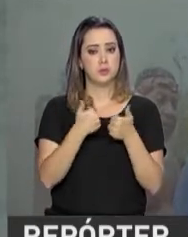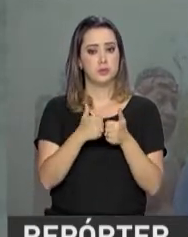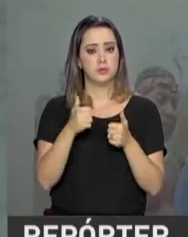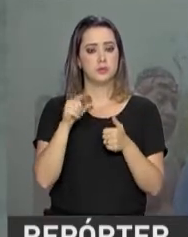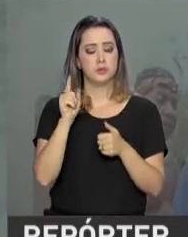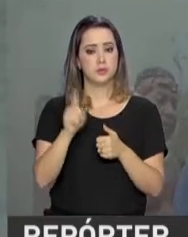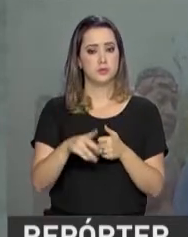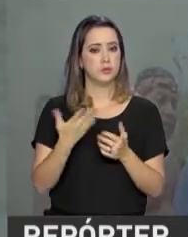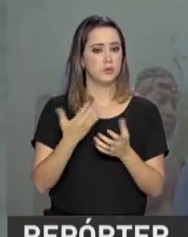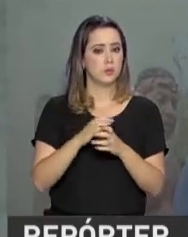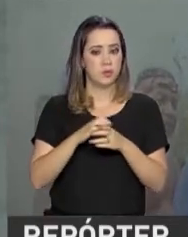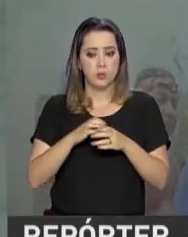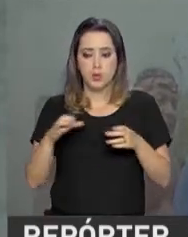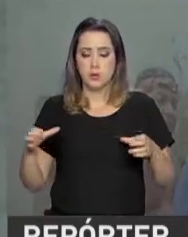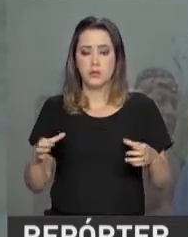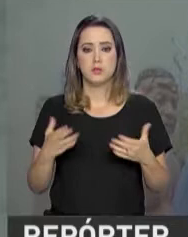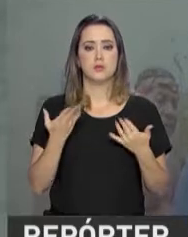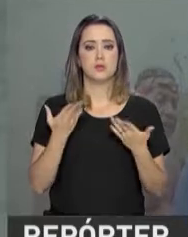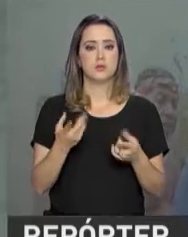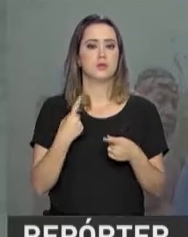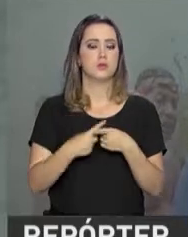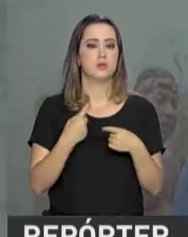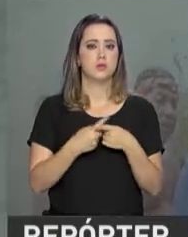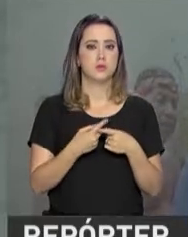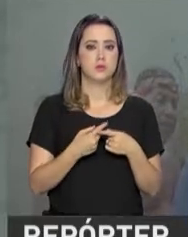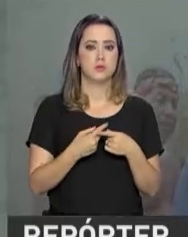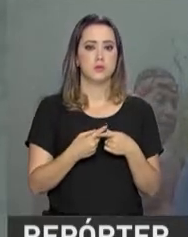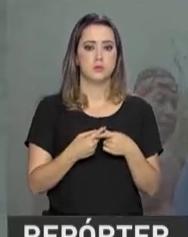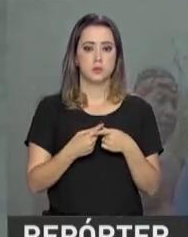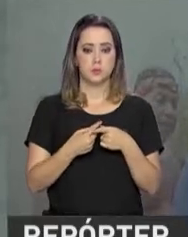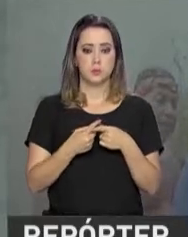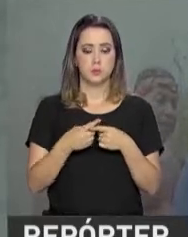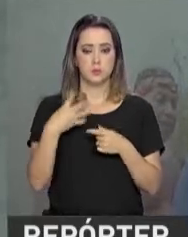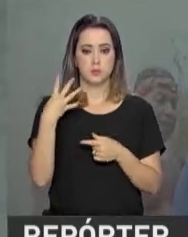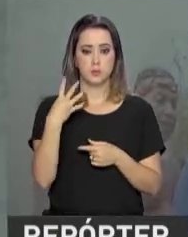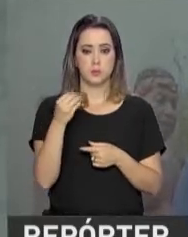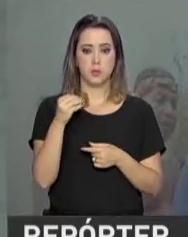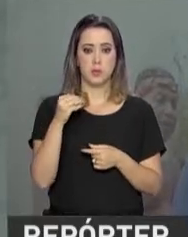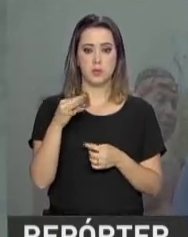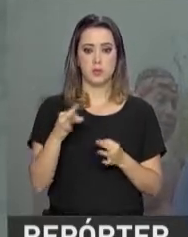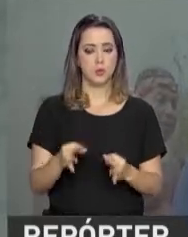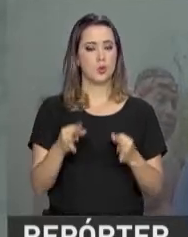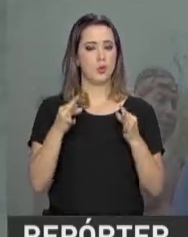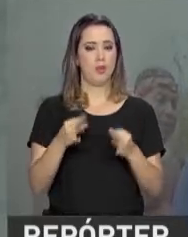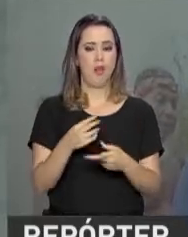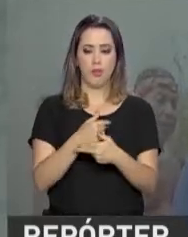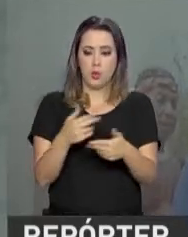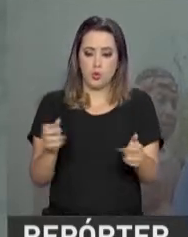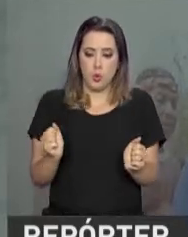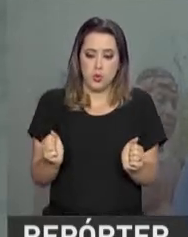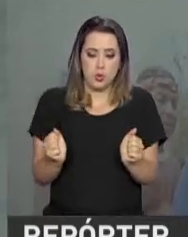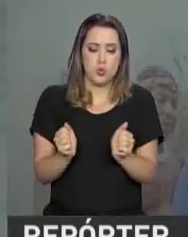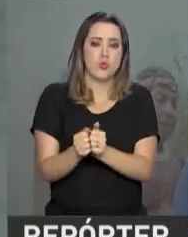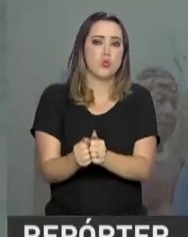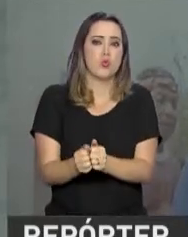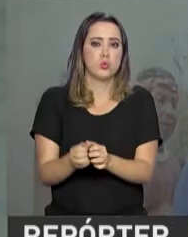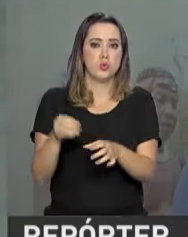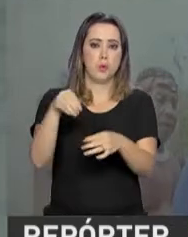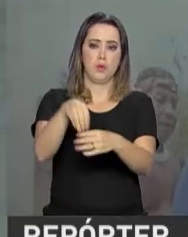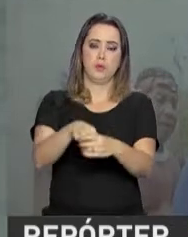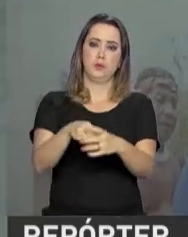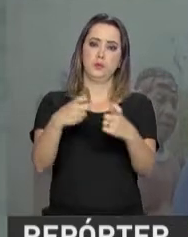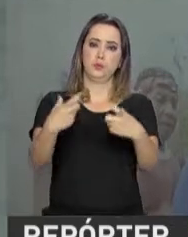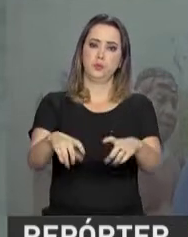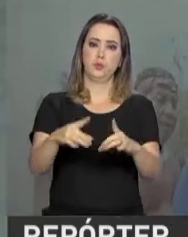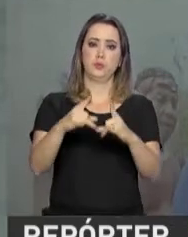assim, sem medida, porque são 40 toneladas de equipamento que nós levamos para dentro da terra indígena, né, para